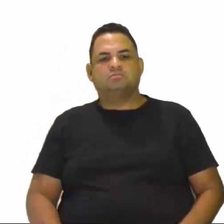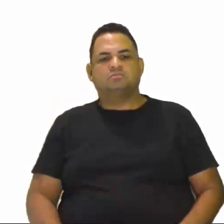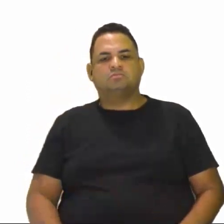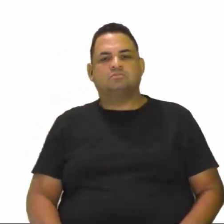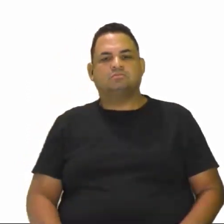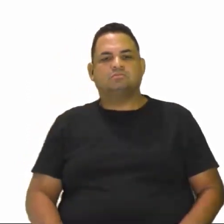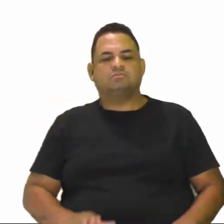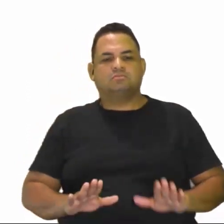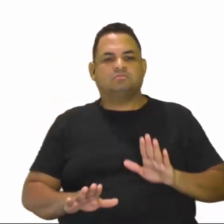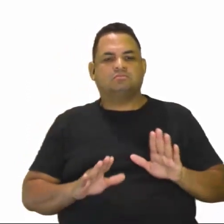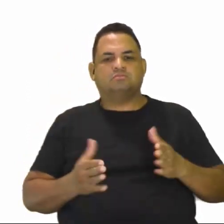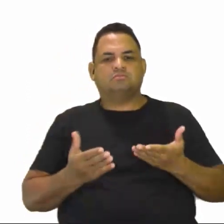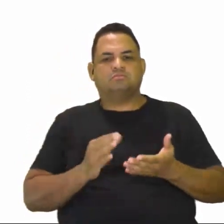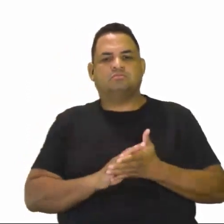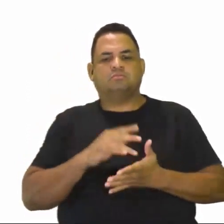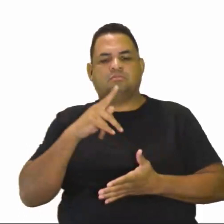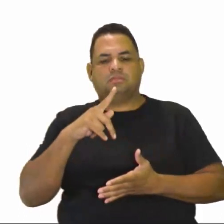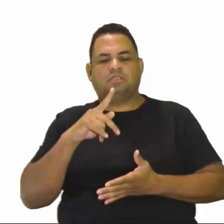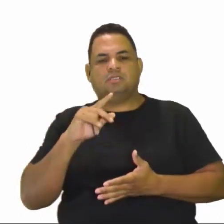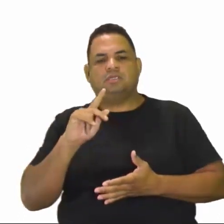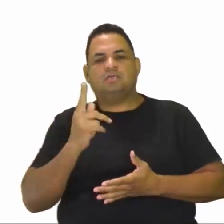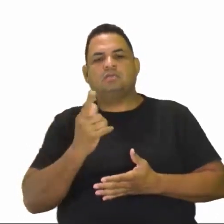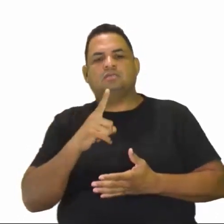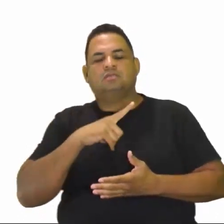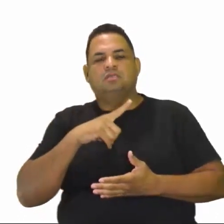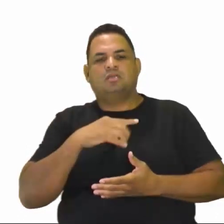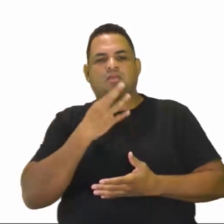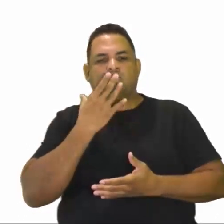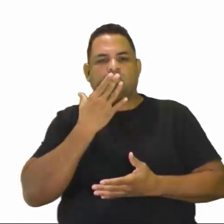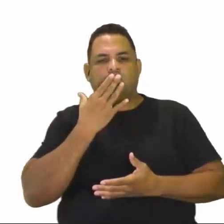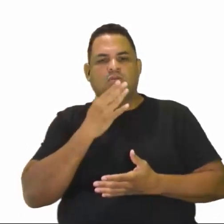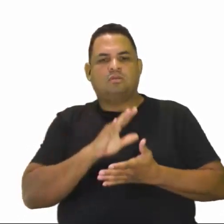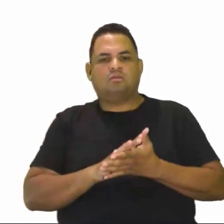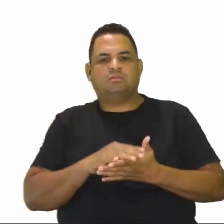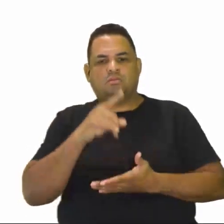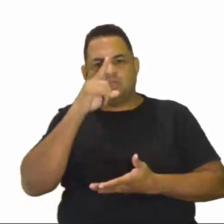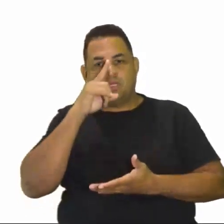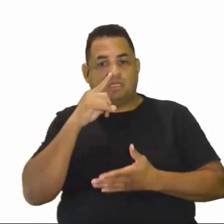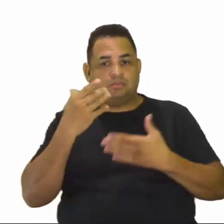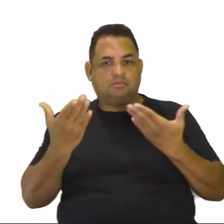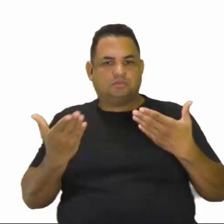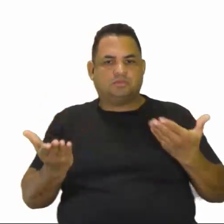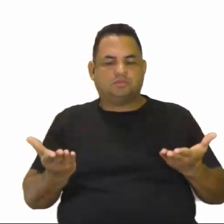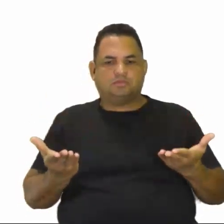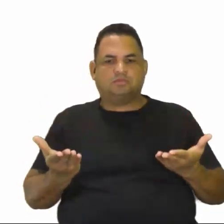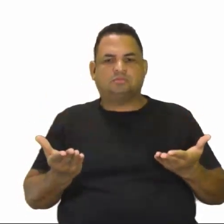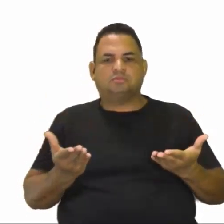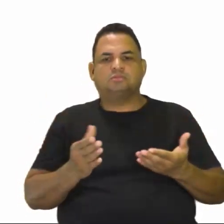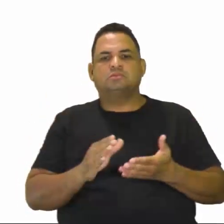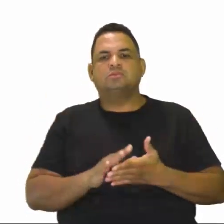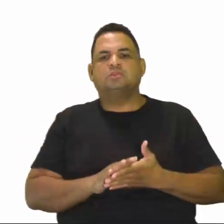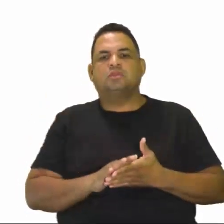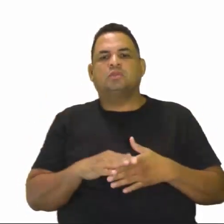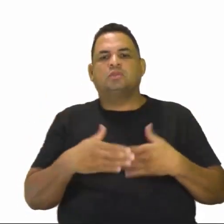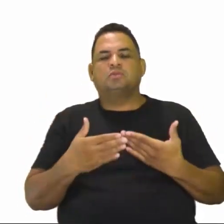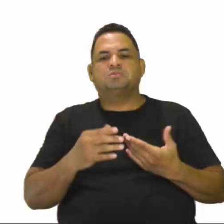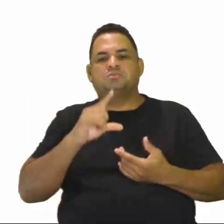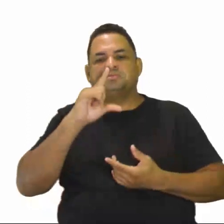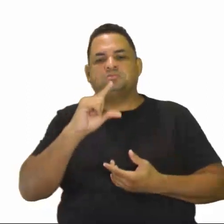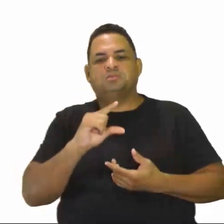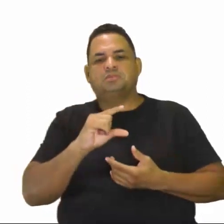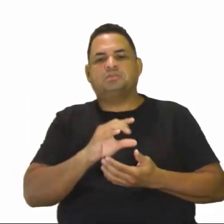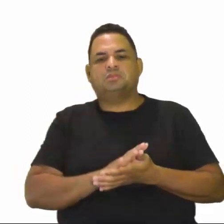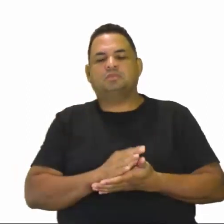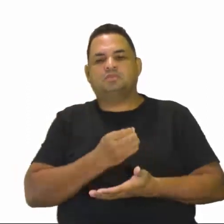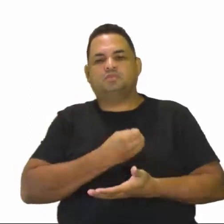que conforme o pH, ele vai ter uma coloração amarela quando o pH for menor